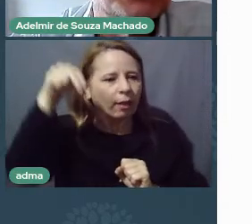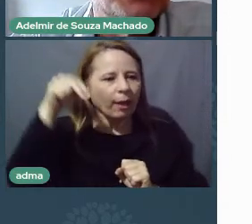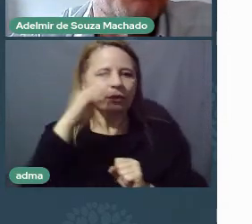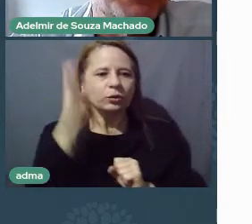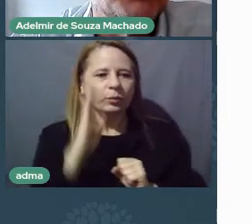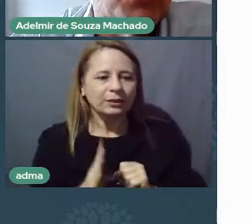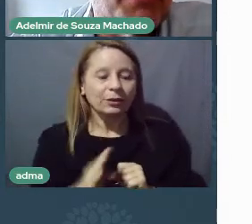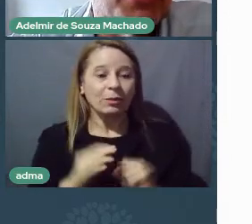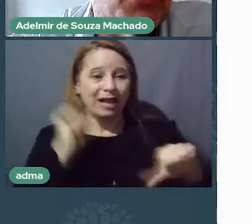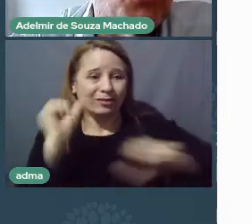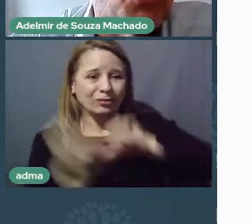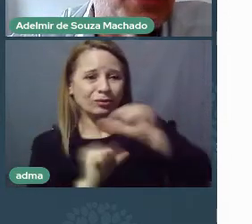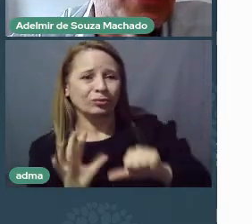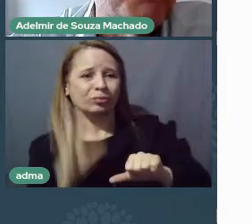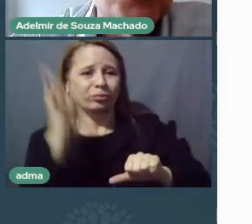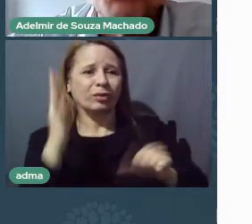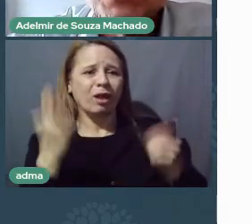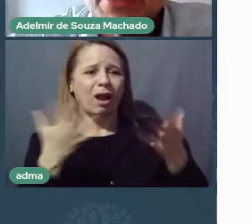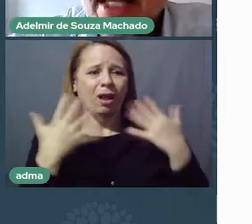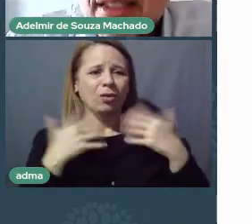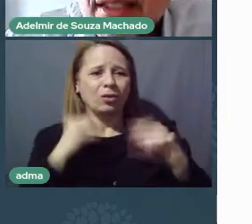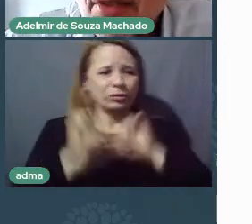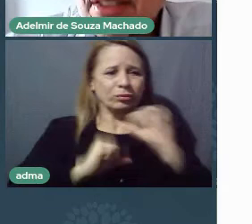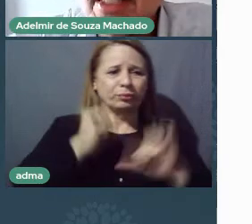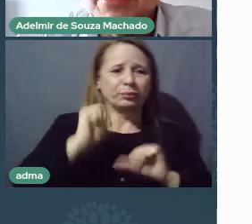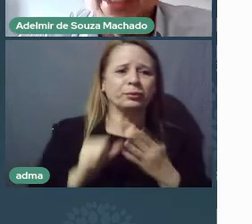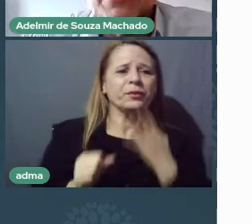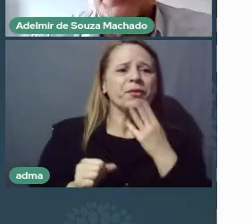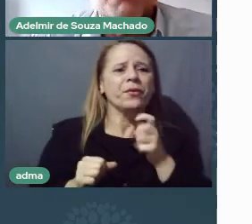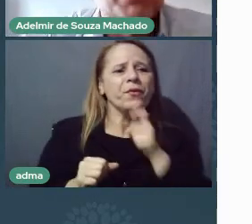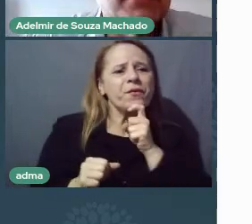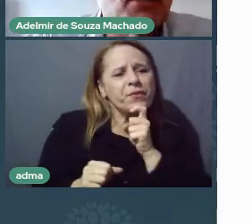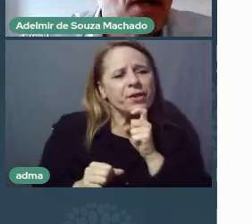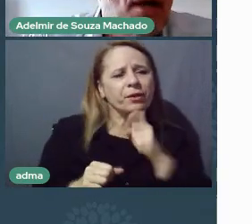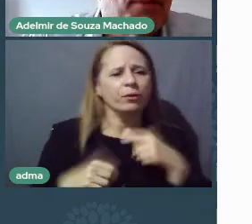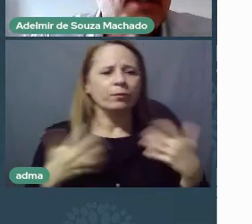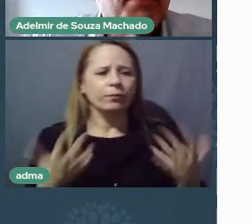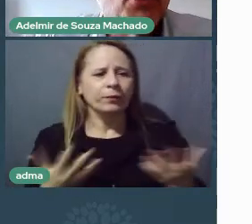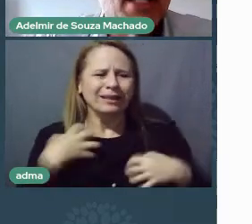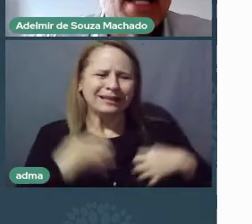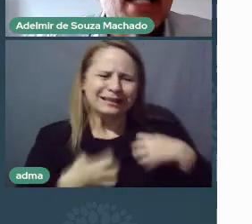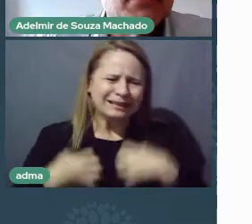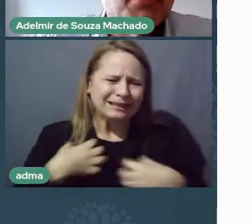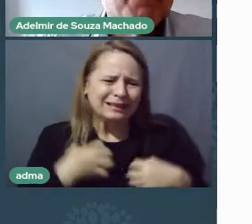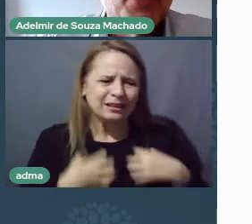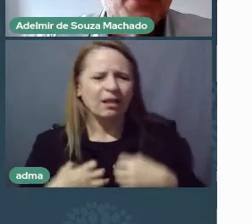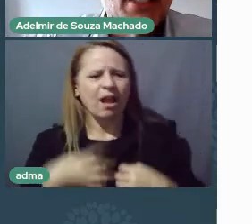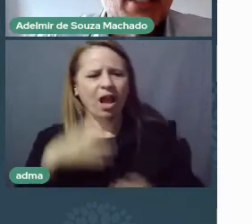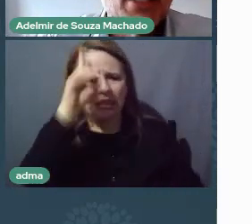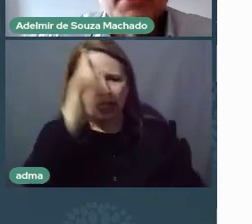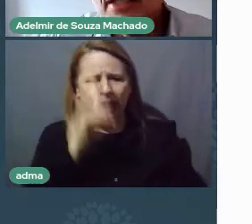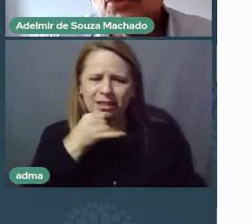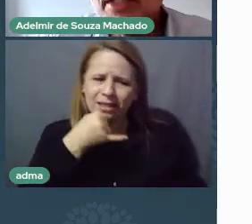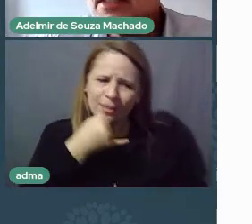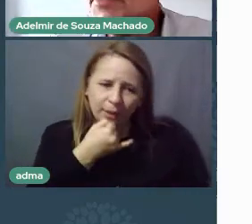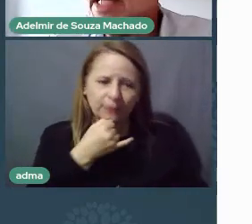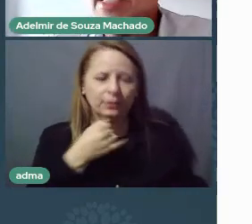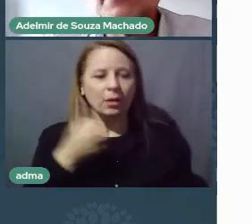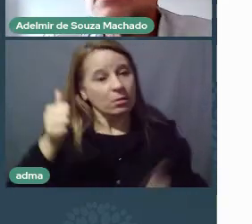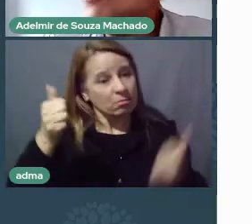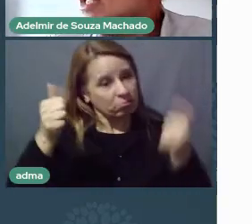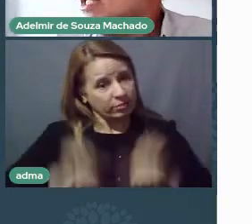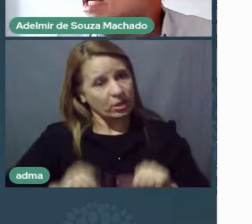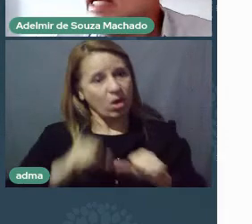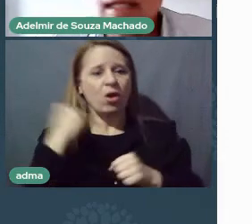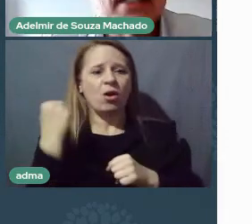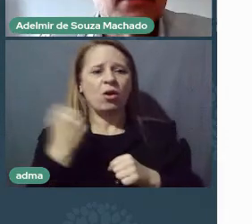mudanças bruscas de temperatura podem concorrer, o estresse, então a ansiedade e a depressão podem piorar a asma, e as doenças